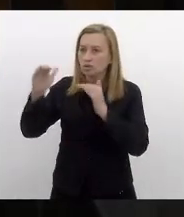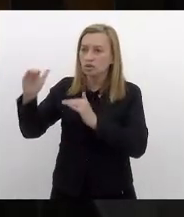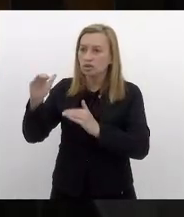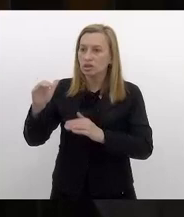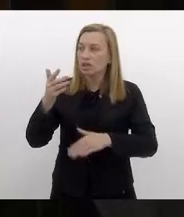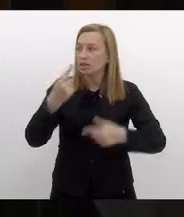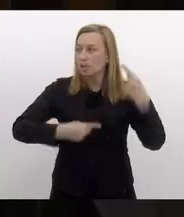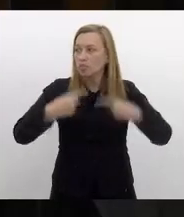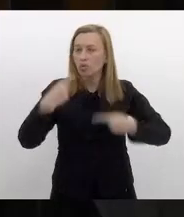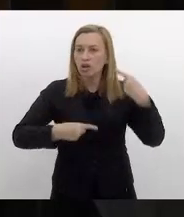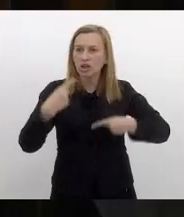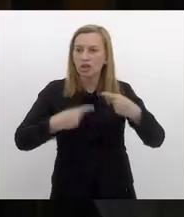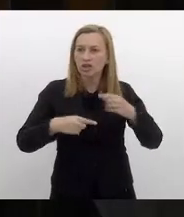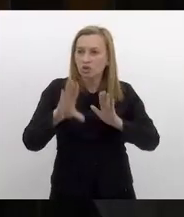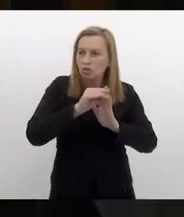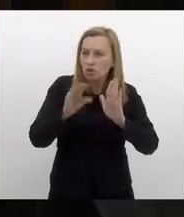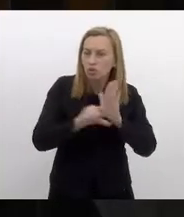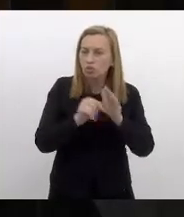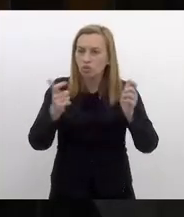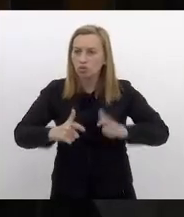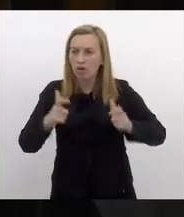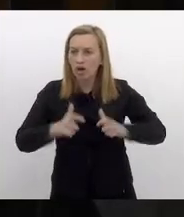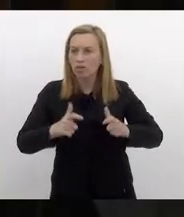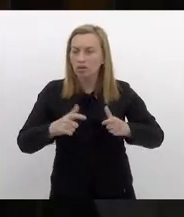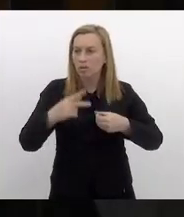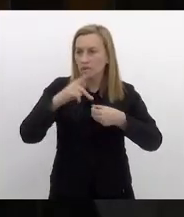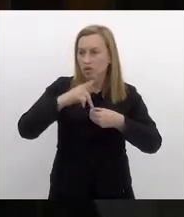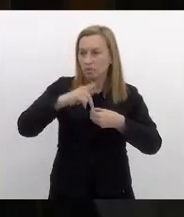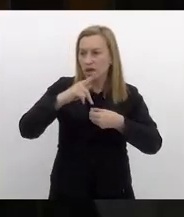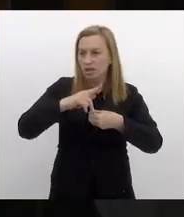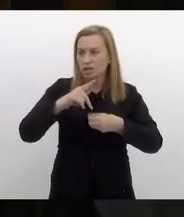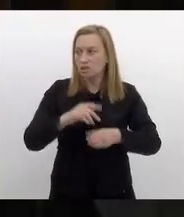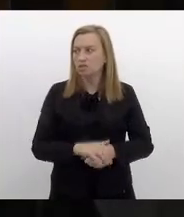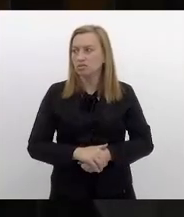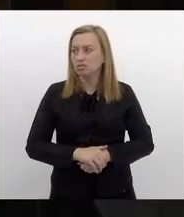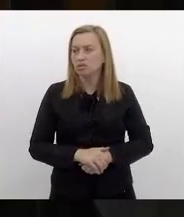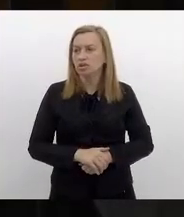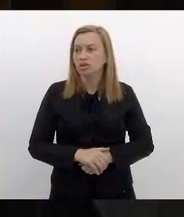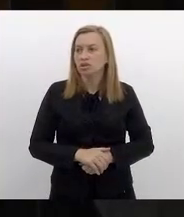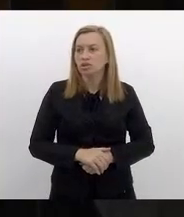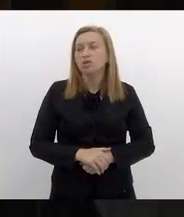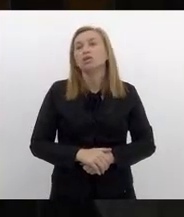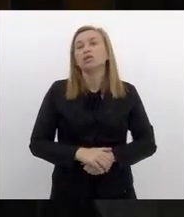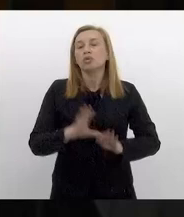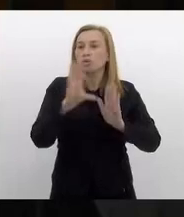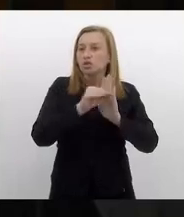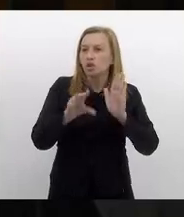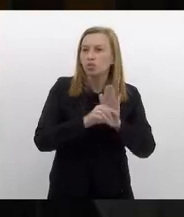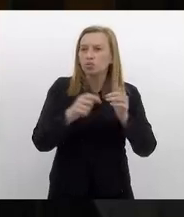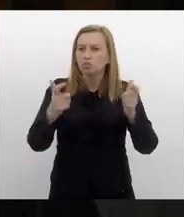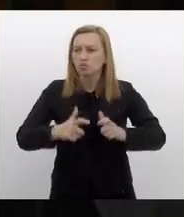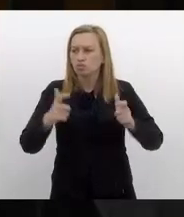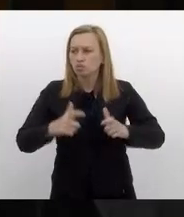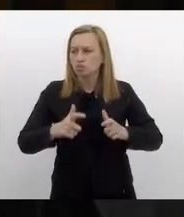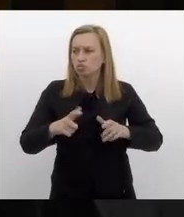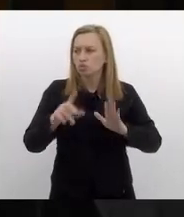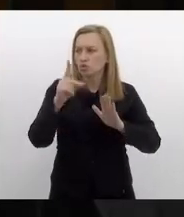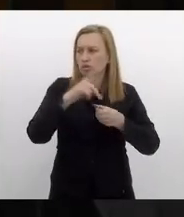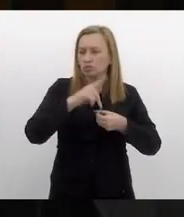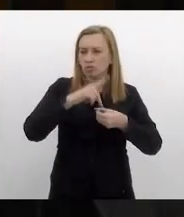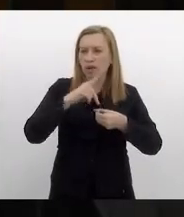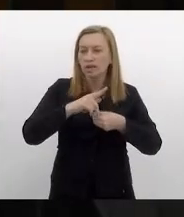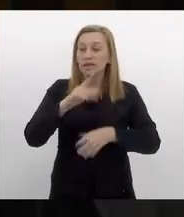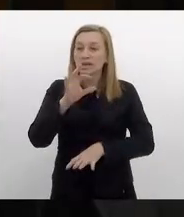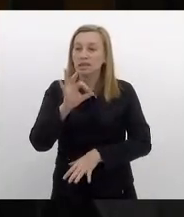da política de conteúdo local na Petrobras. A supressão da política de conteúdo local na Petrobras